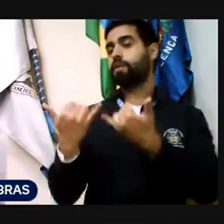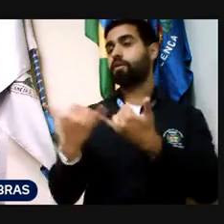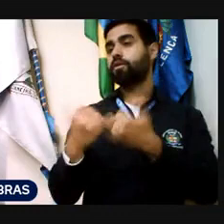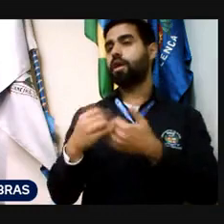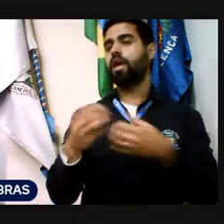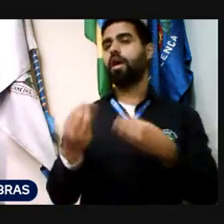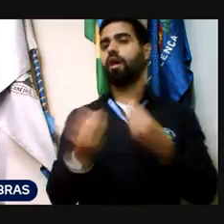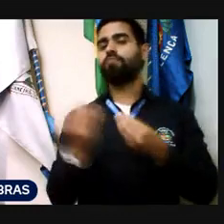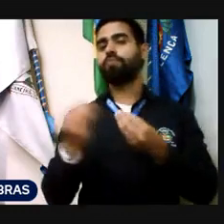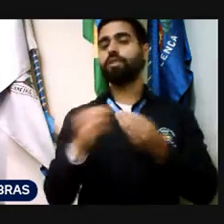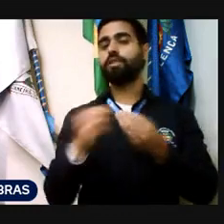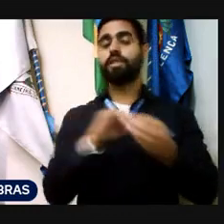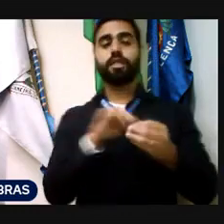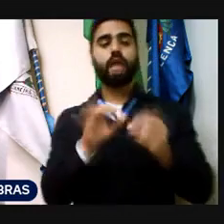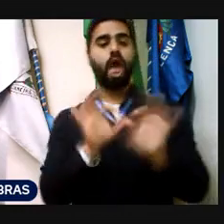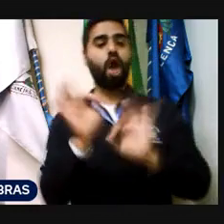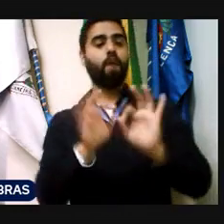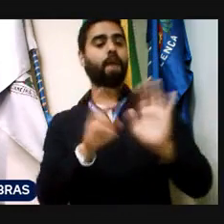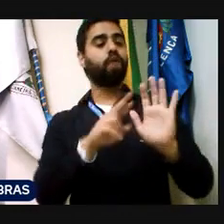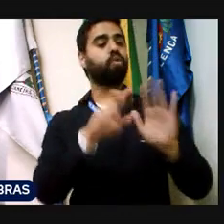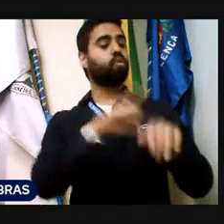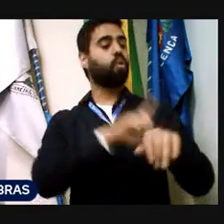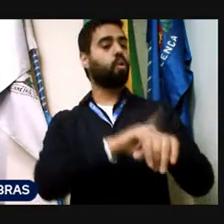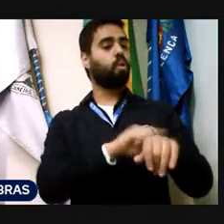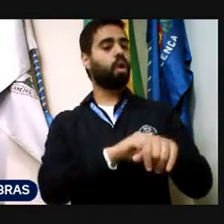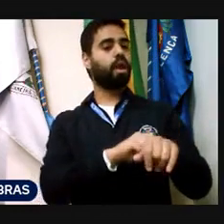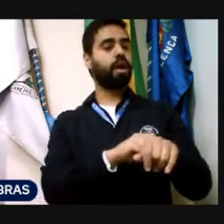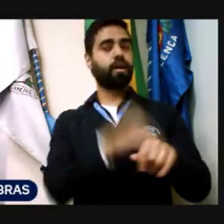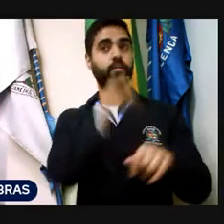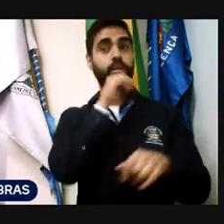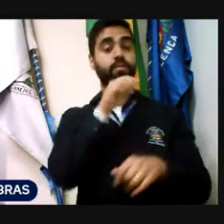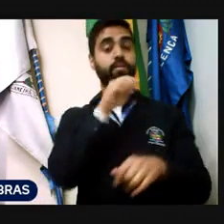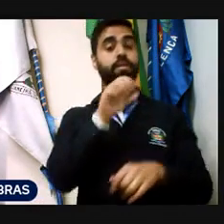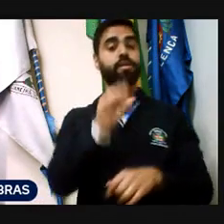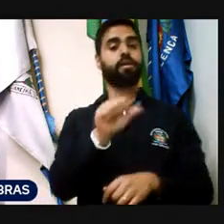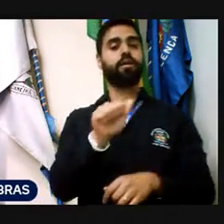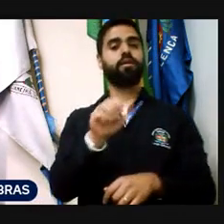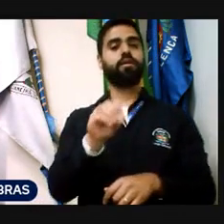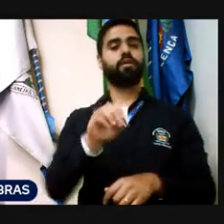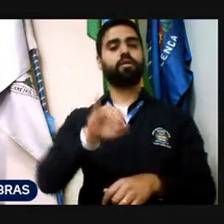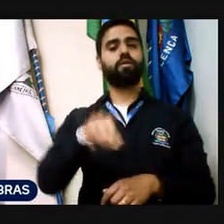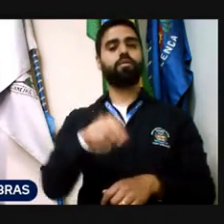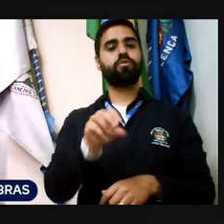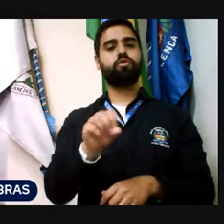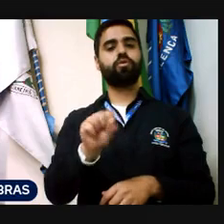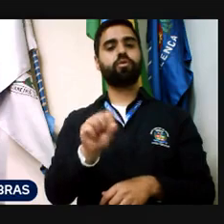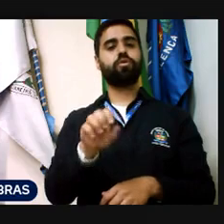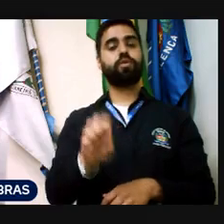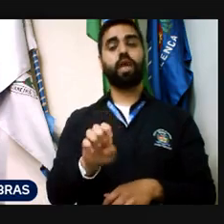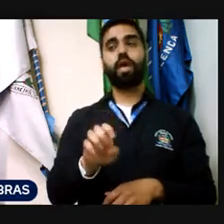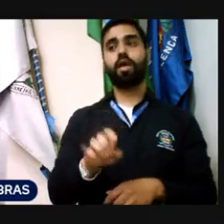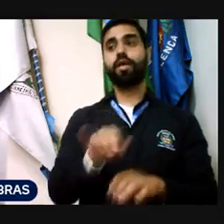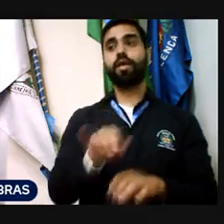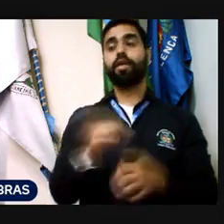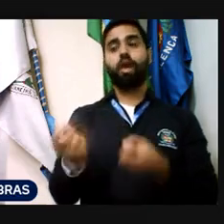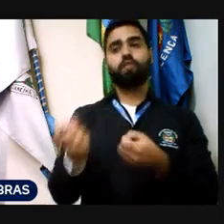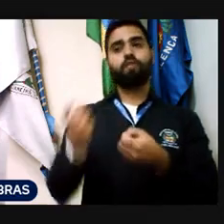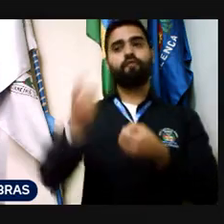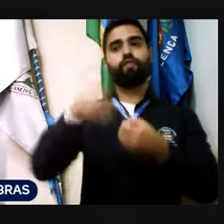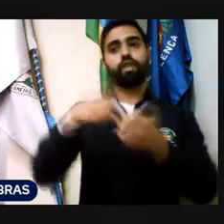da regularização dos horários dos ônibus, em especial a linha São José das Palmeiras, com a retomada da rotina escolar da rede